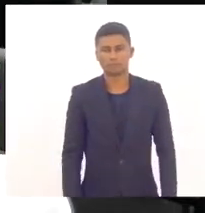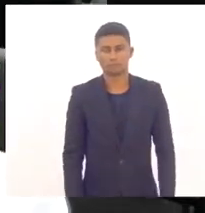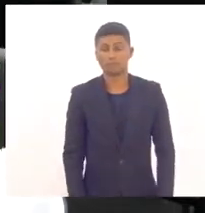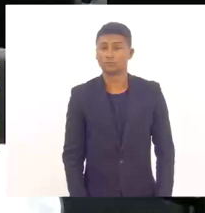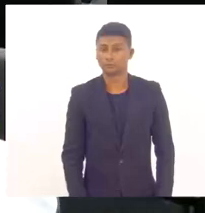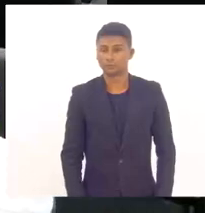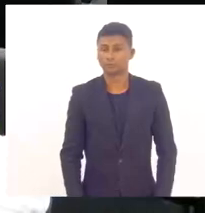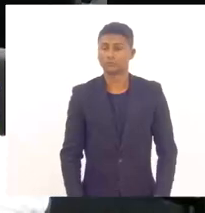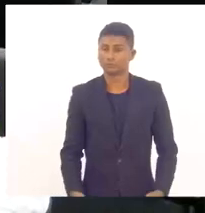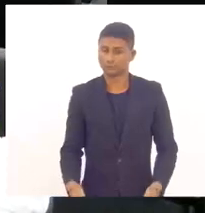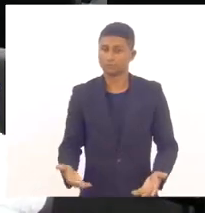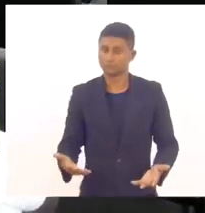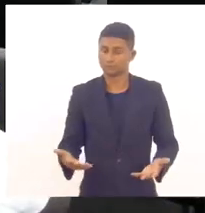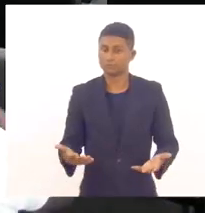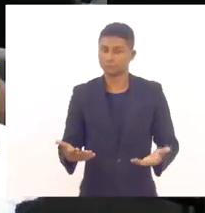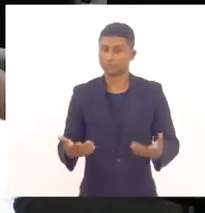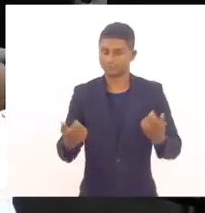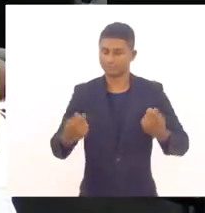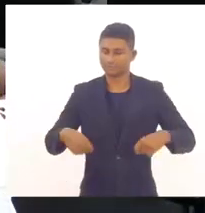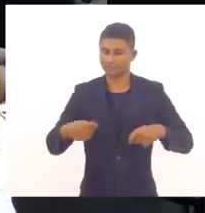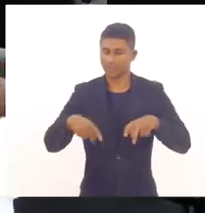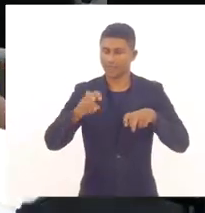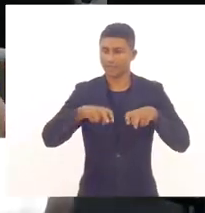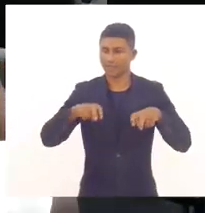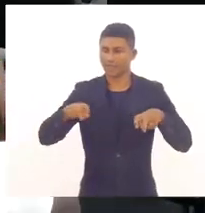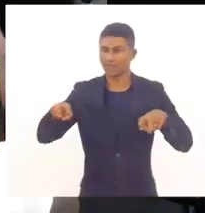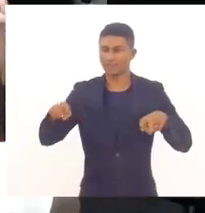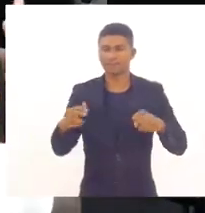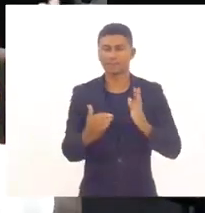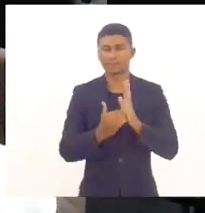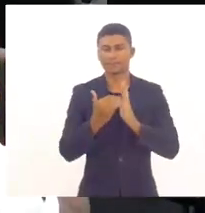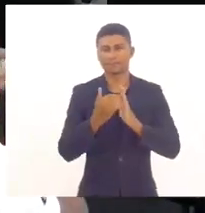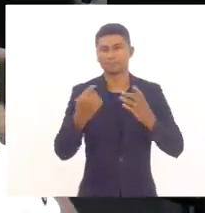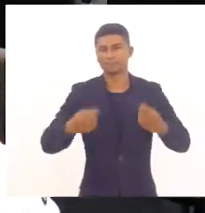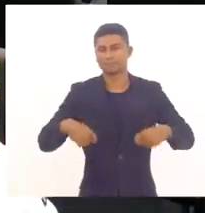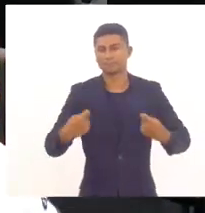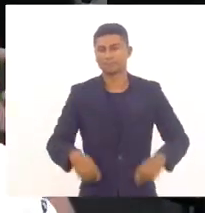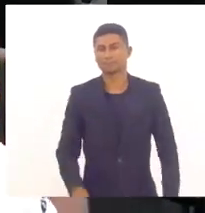Quantitativamente, antes que eu me meta em alguma confusão aqui.